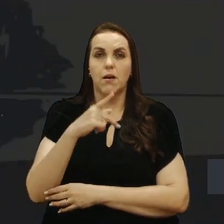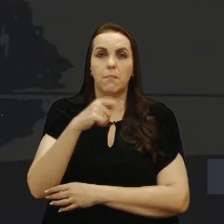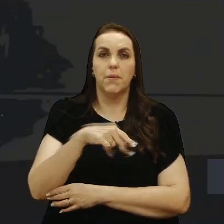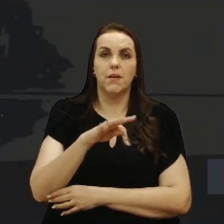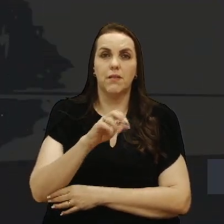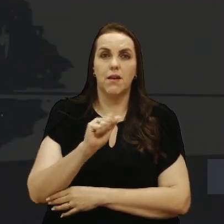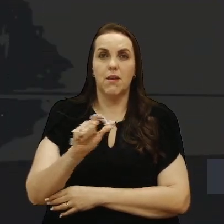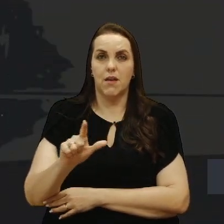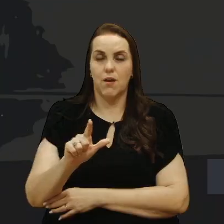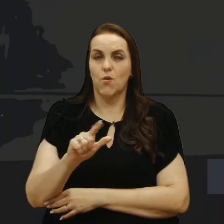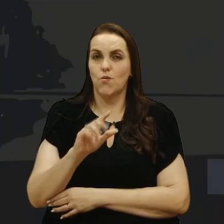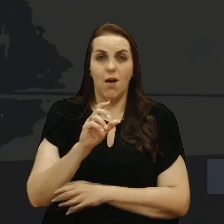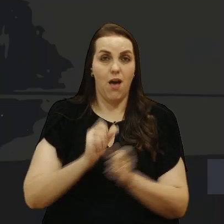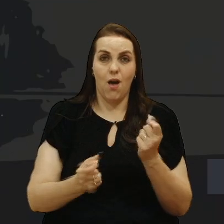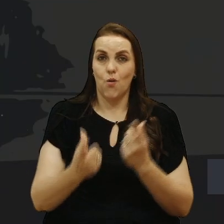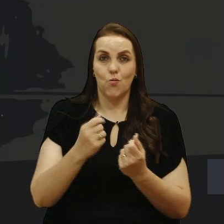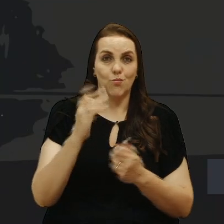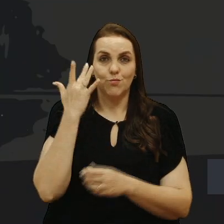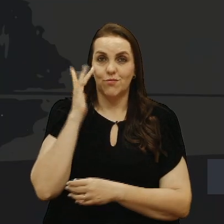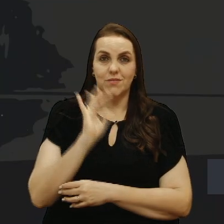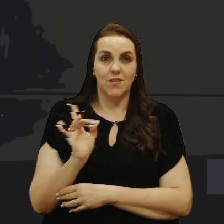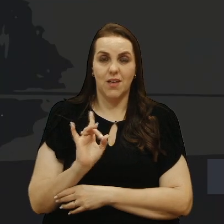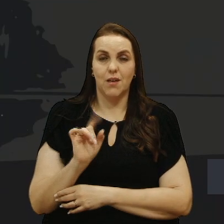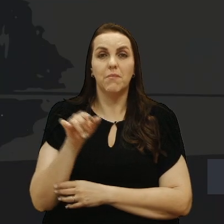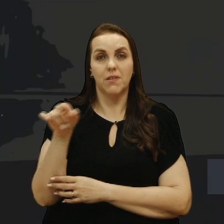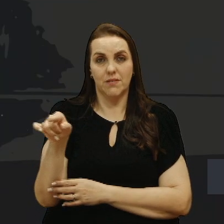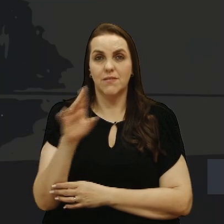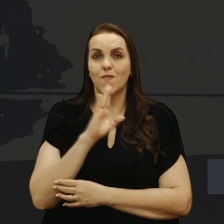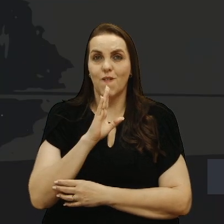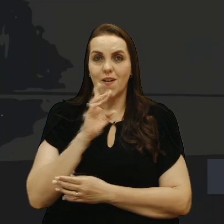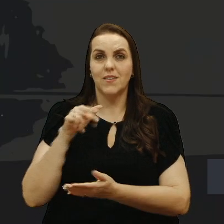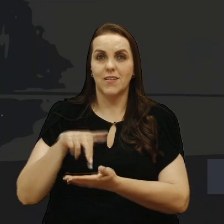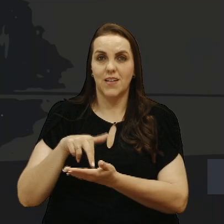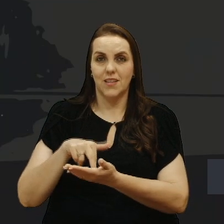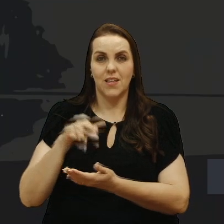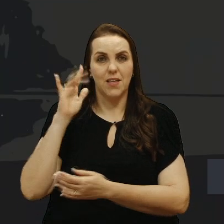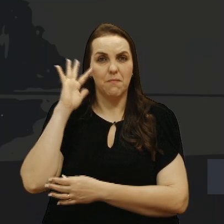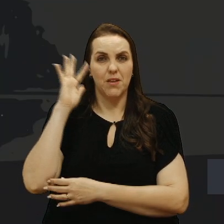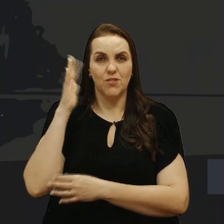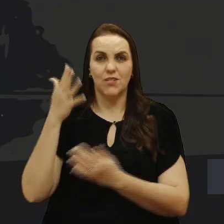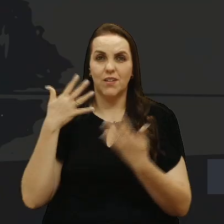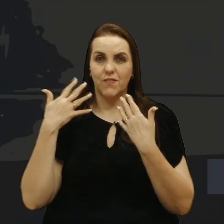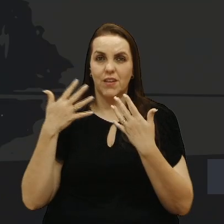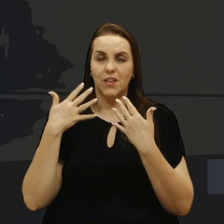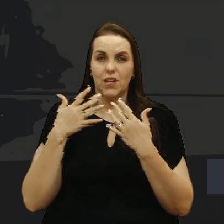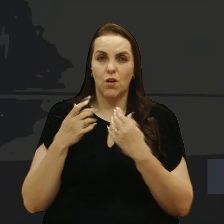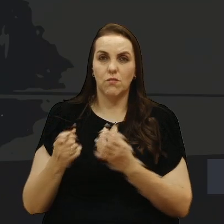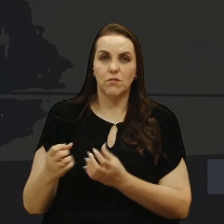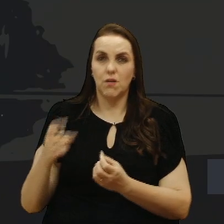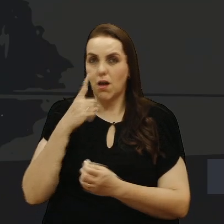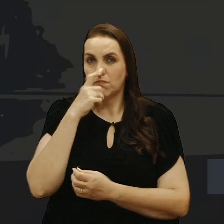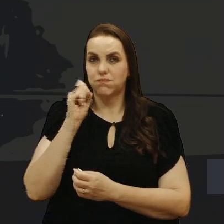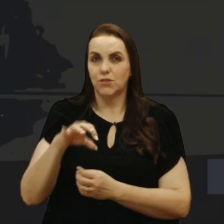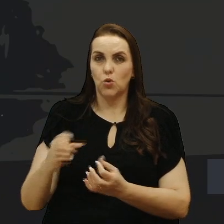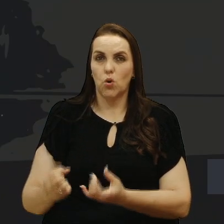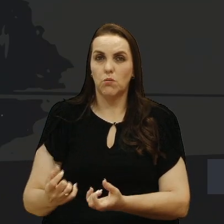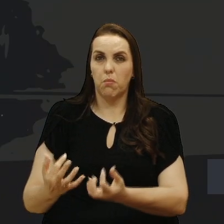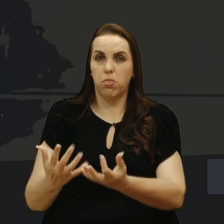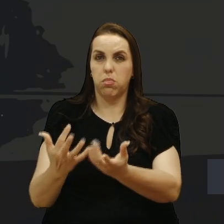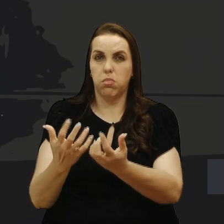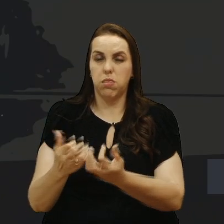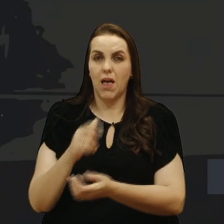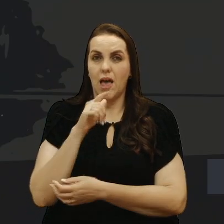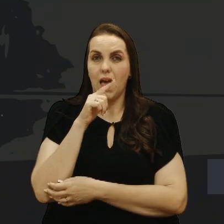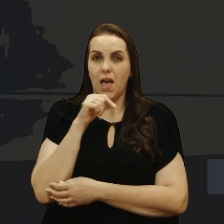conhece bem essa realidade aqui, ó, olha só, gente, imagina isso aqui, ó, no verão, o esgoto a céu aberto caindo dentro daquela água